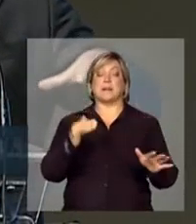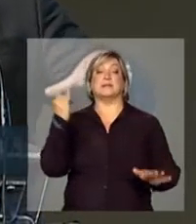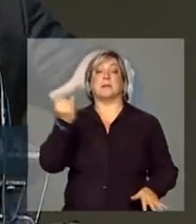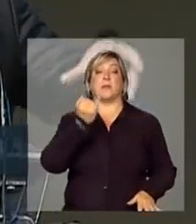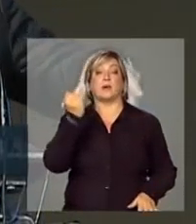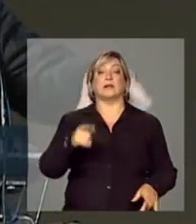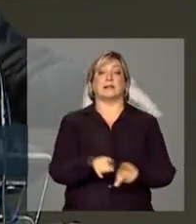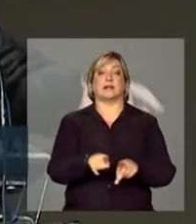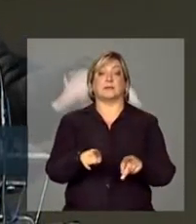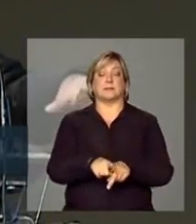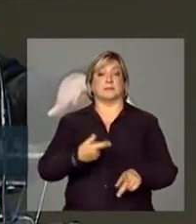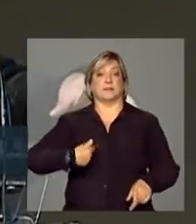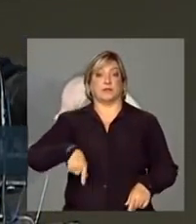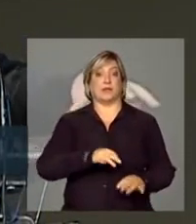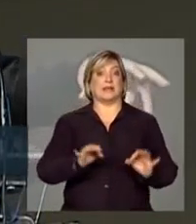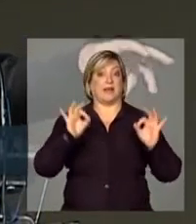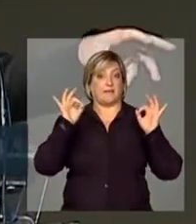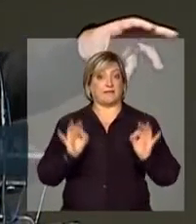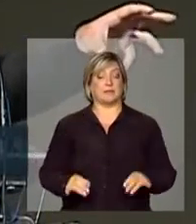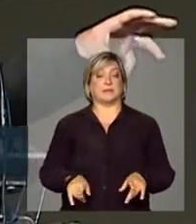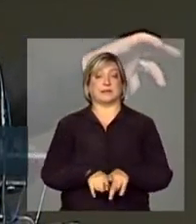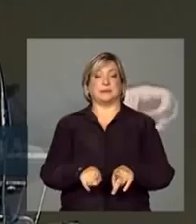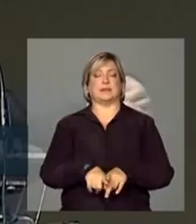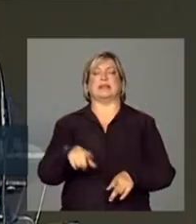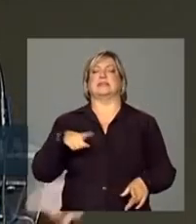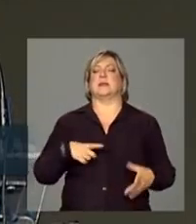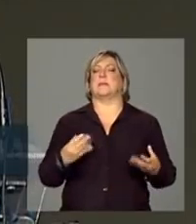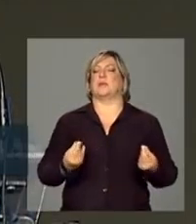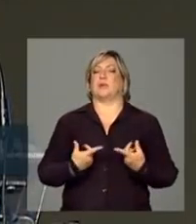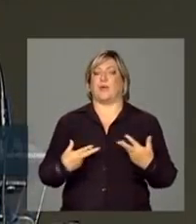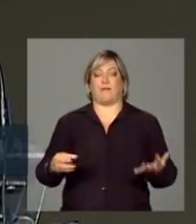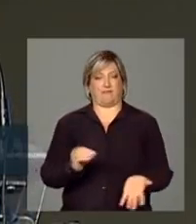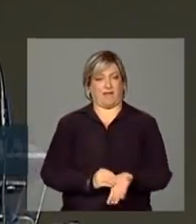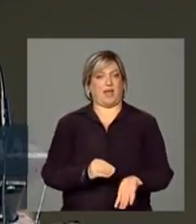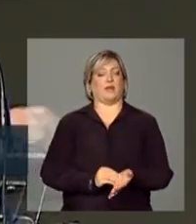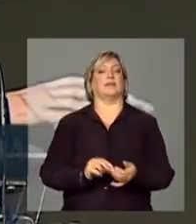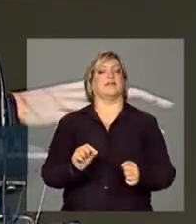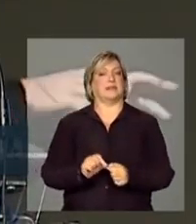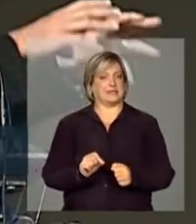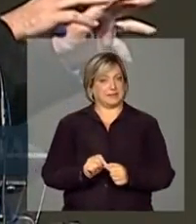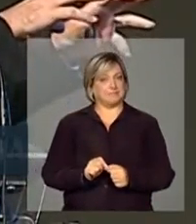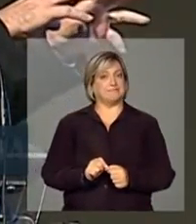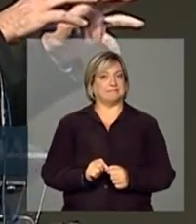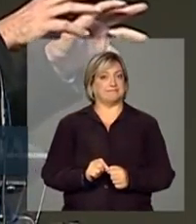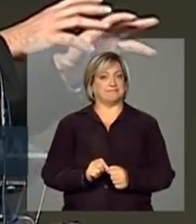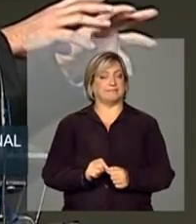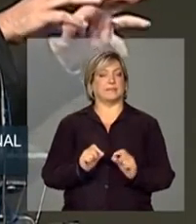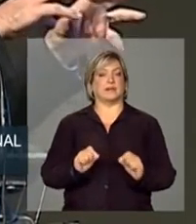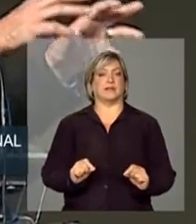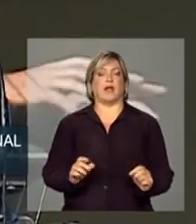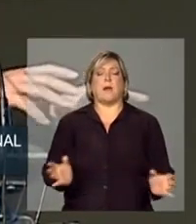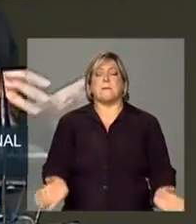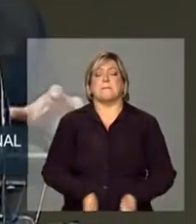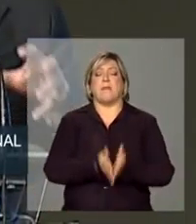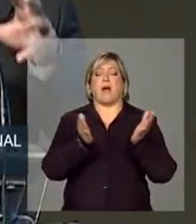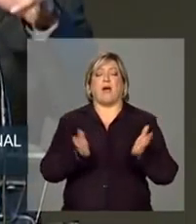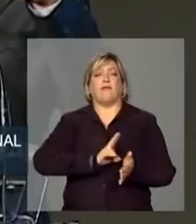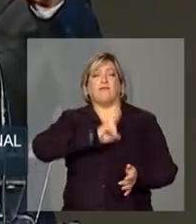reduzir essas desigualdades. Agora, nós estamos aqui não só para celebrar. As conquistas